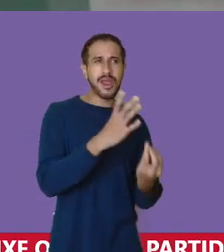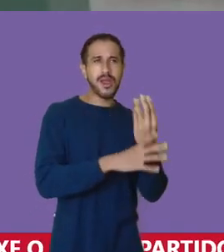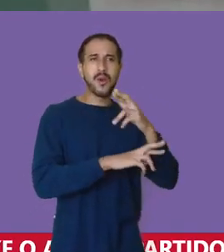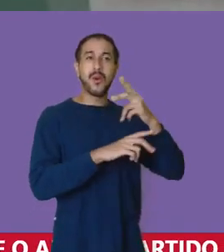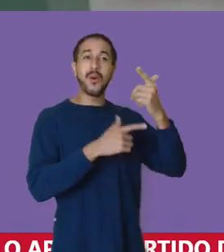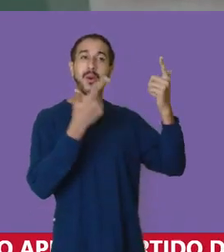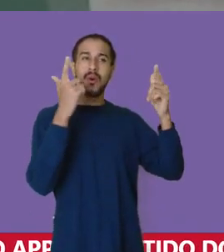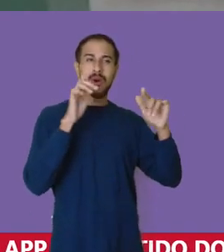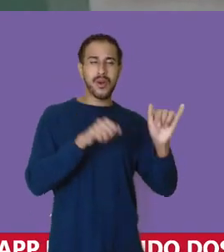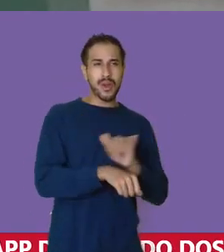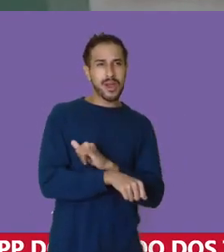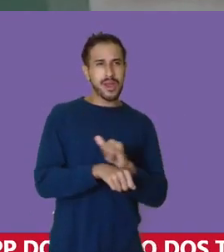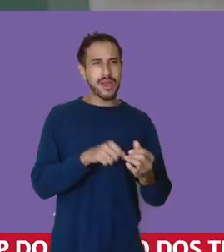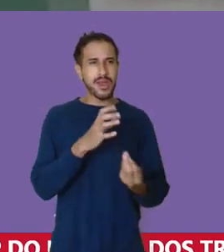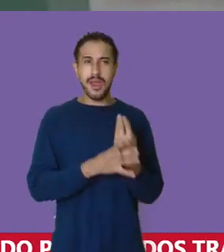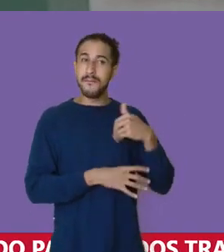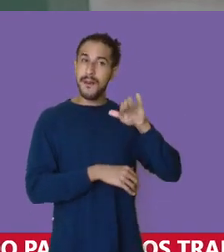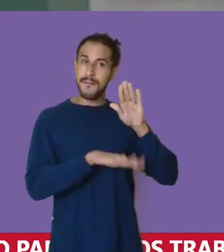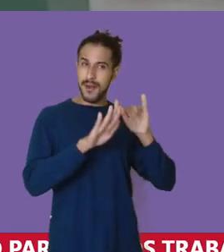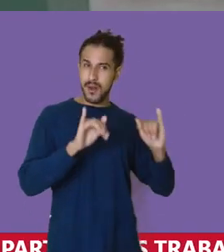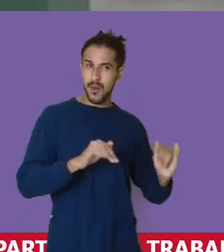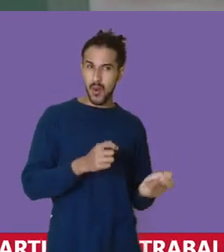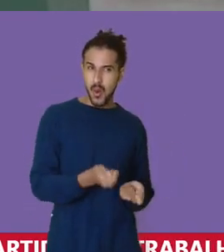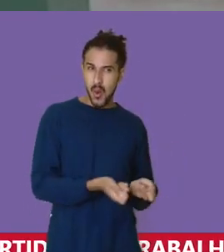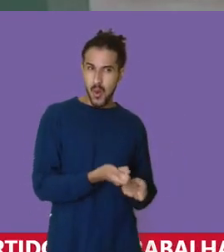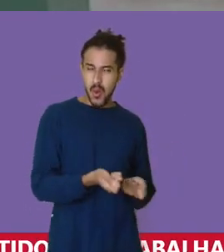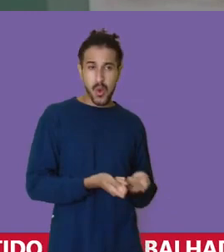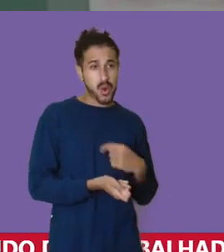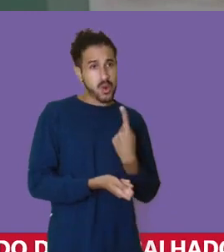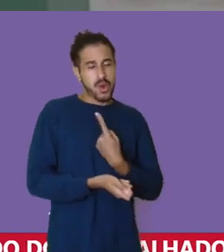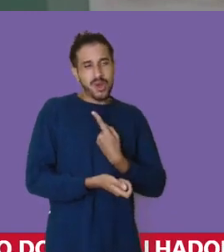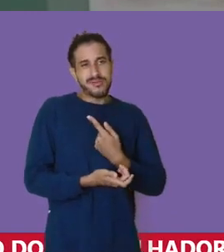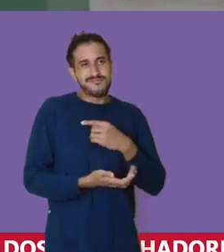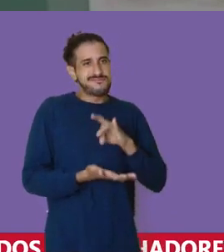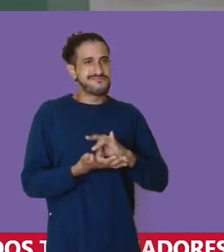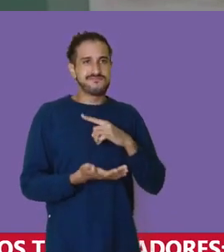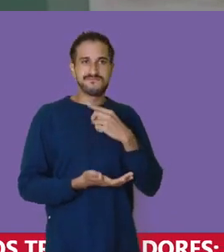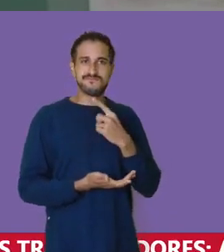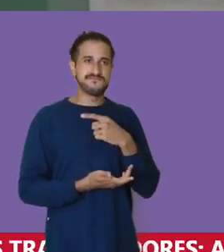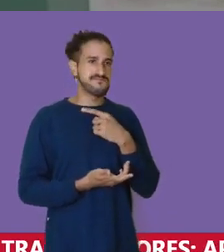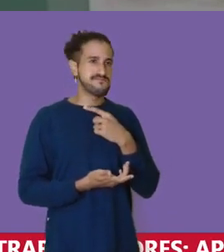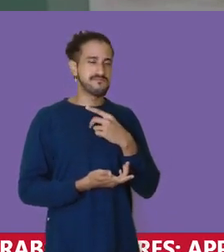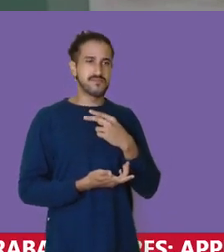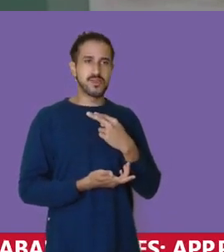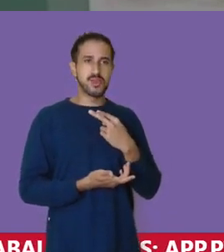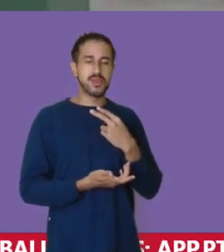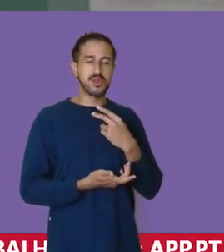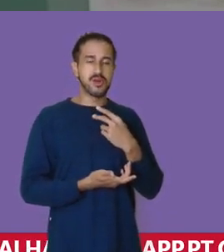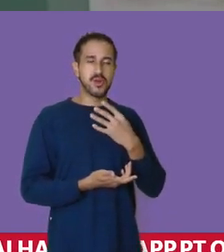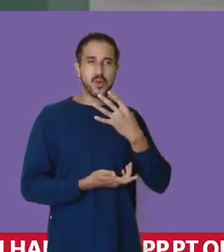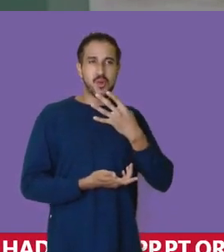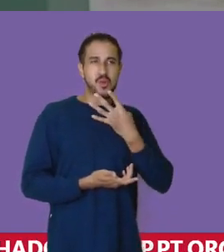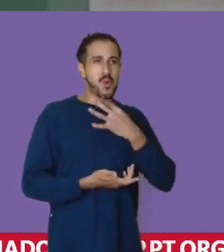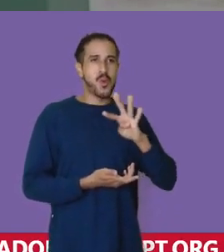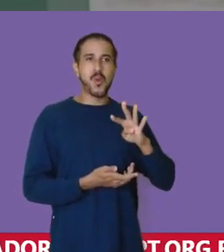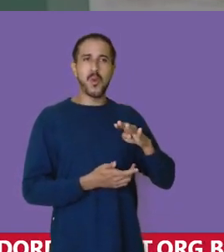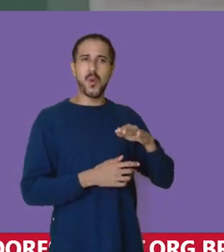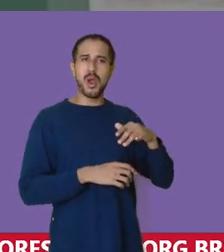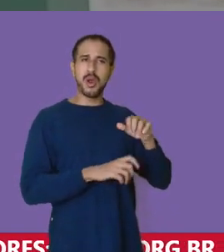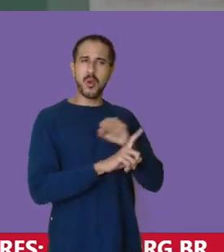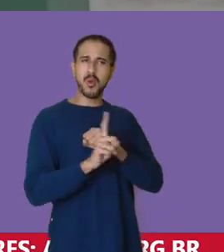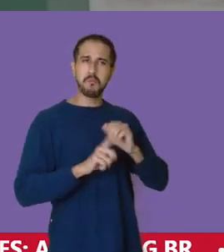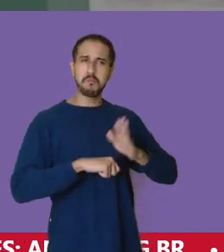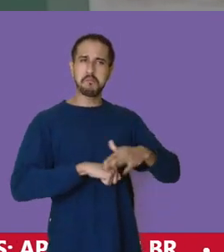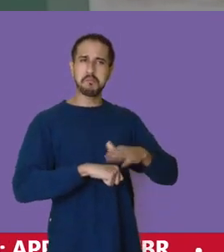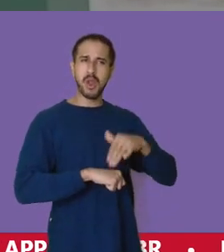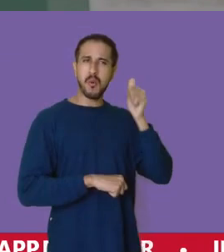para aumentar esse grau de controle. Então, nós podemos dizer que nós não conhecemos uma sociedade de autonomia plena das